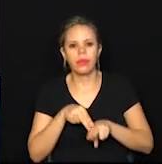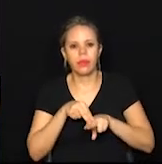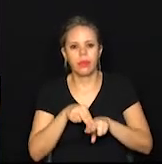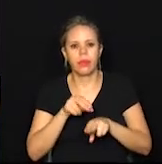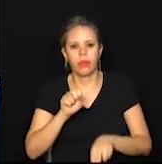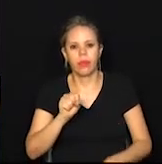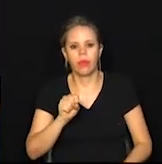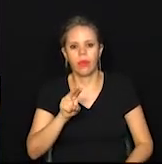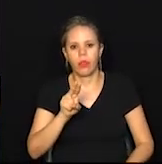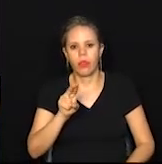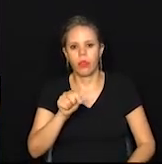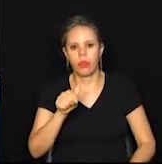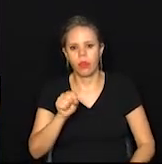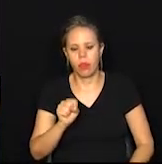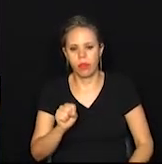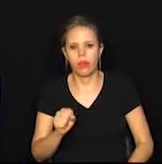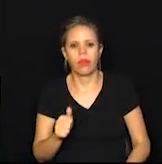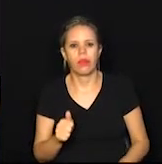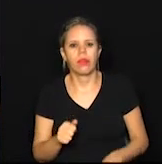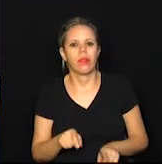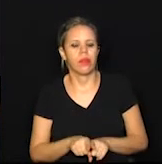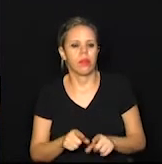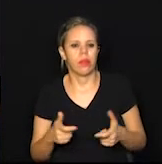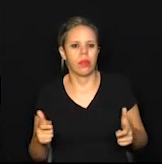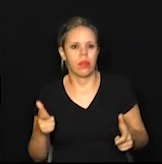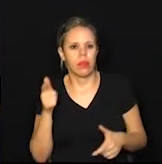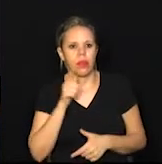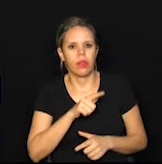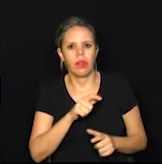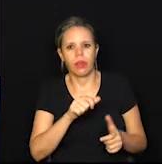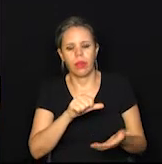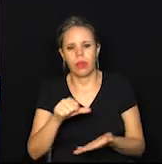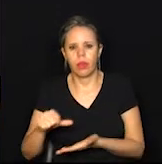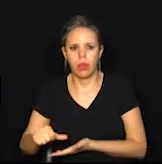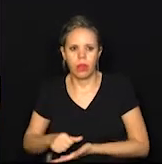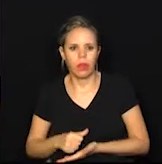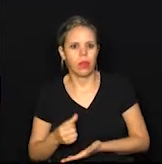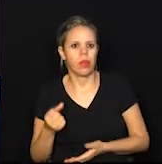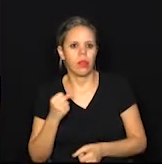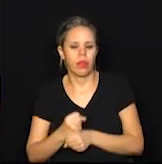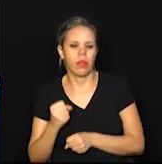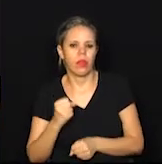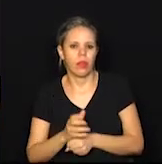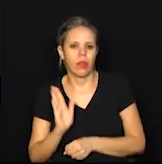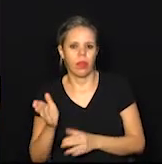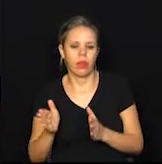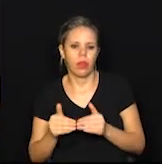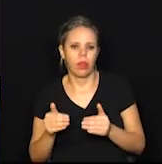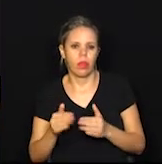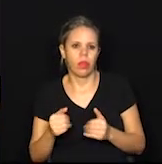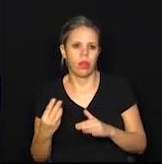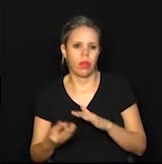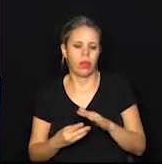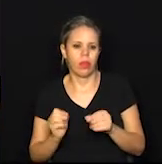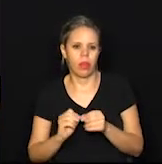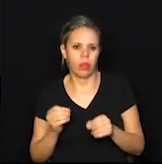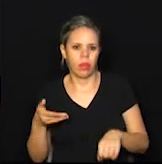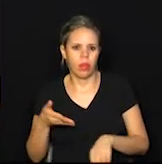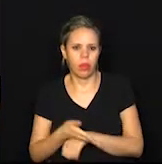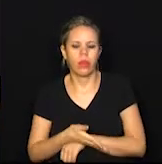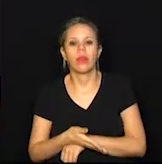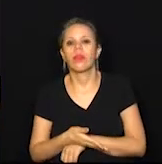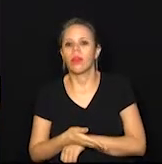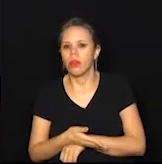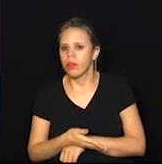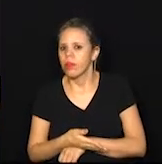está em fase de licitação, que acho que é um grande ganho para aquela região. Obras que já estão licitadas, tá? Então, assim, já está em trâmites